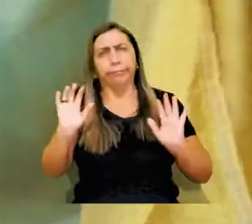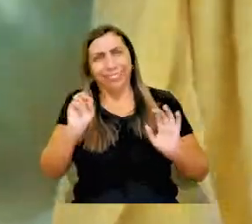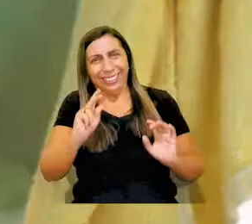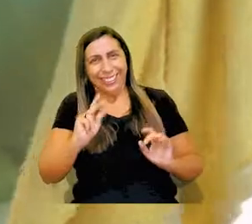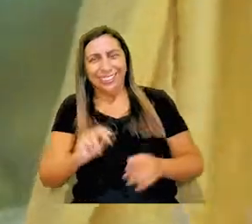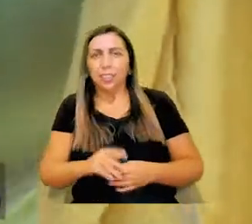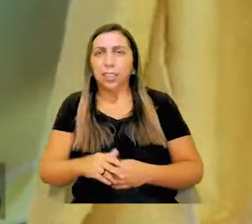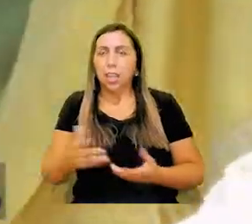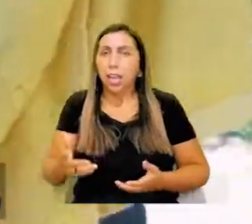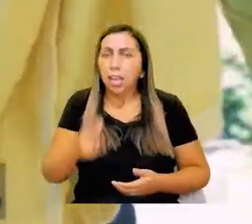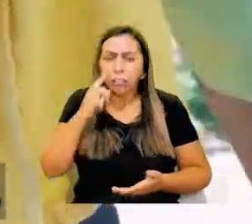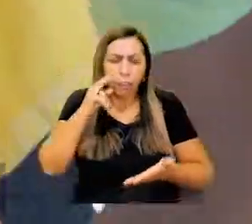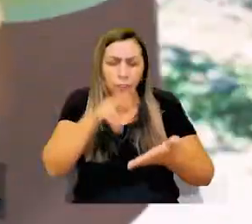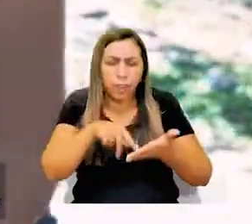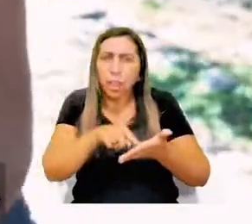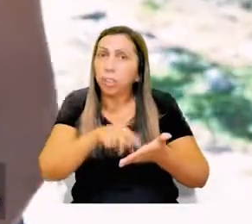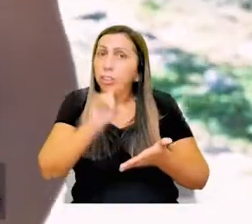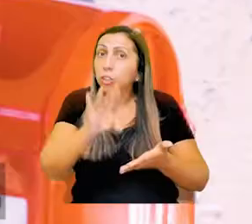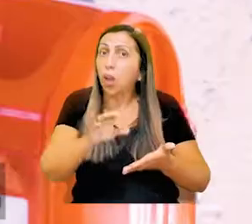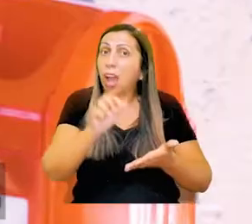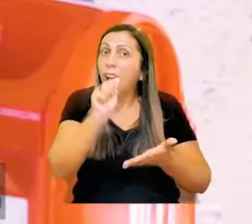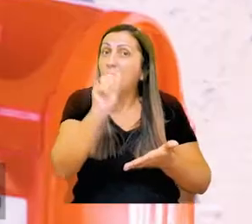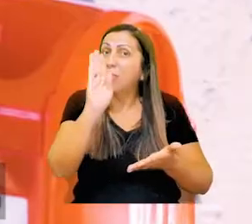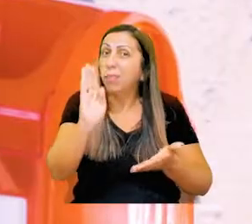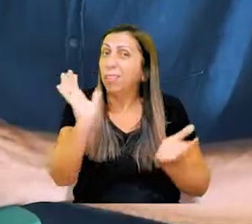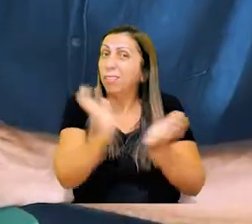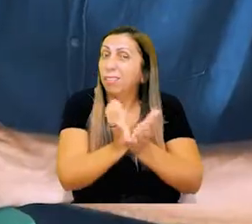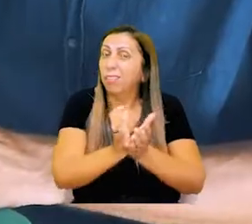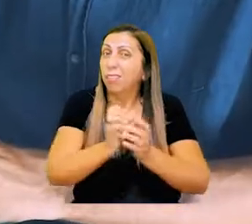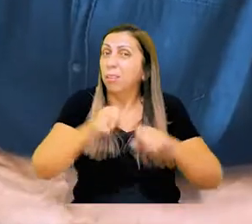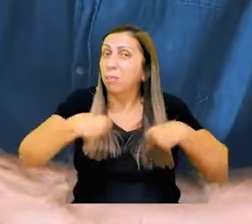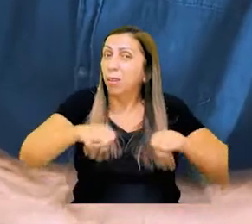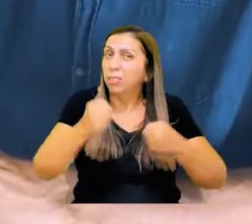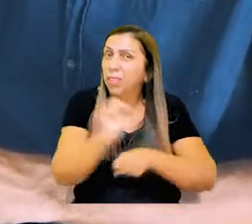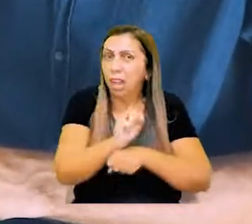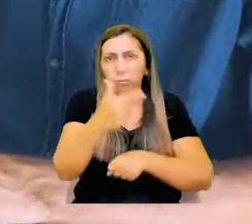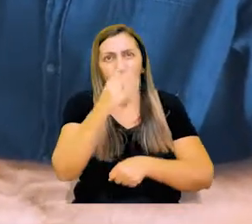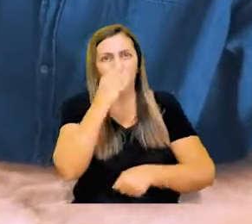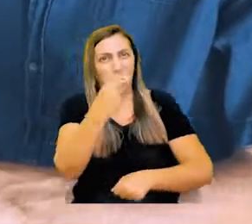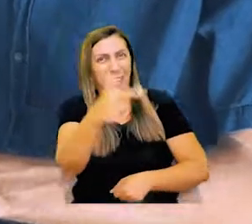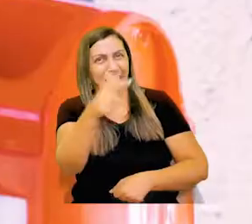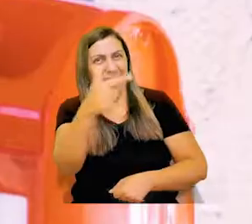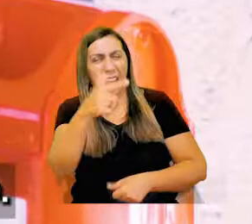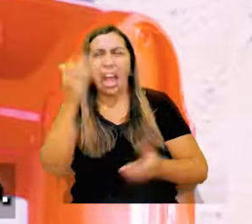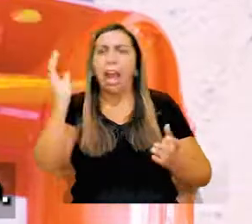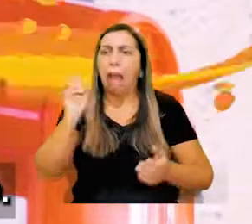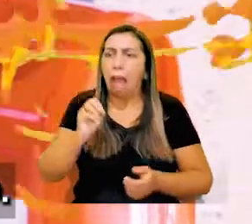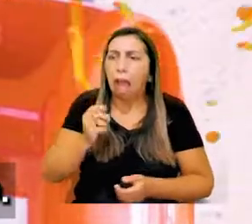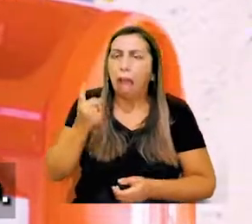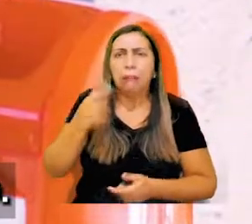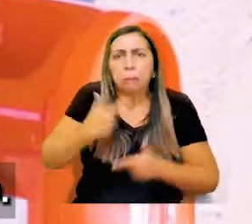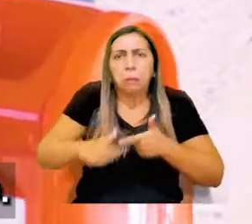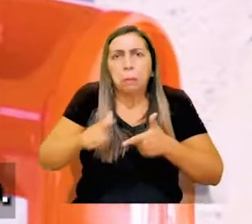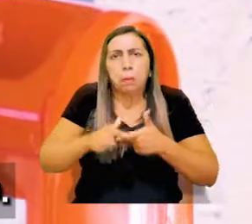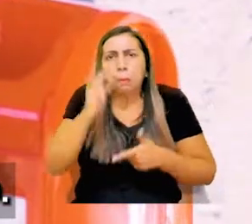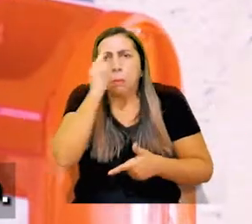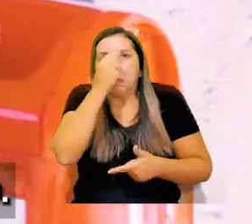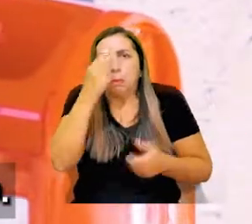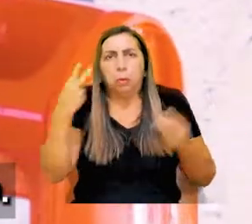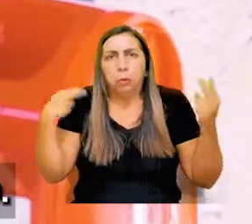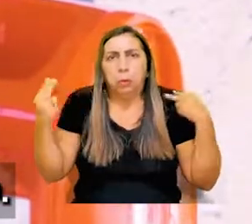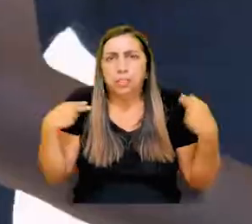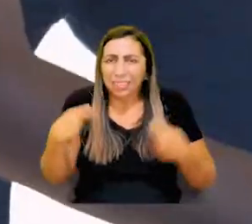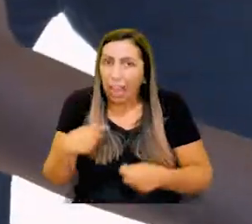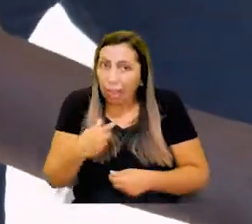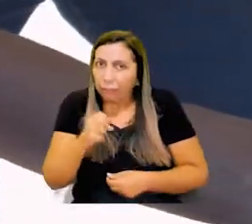pô, entendeu? Mas pelo que eu tava vendo aqui, é só categoria A e B. Moto e carro, Topic não tem não. Mas dá certo, ser motorista de aplicativo também